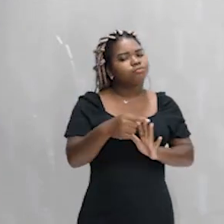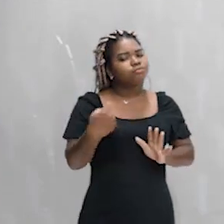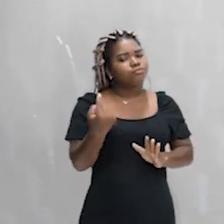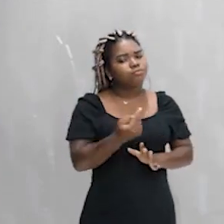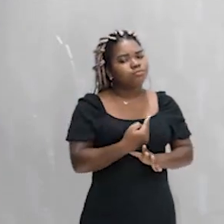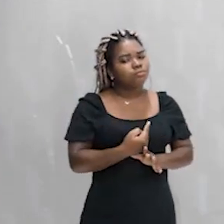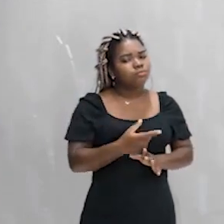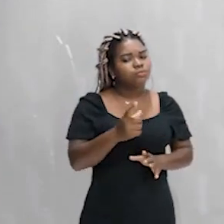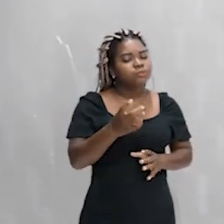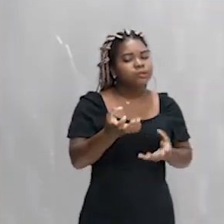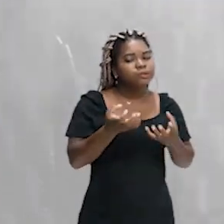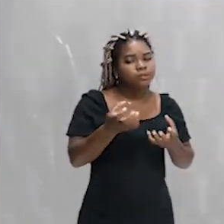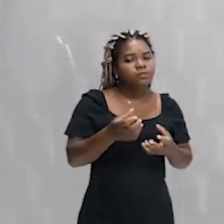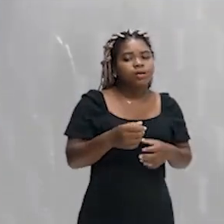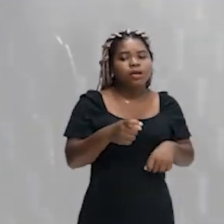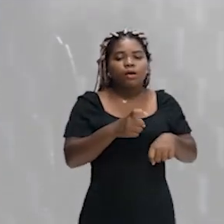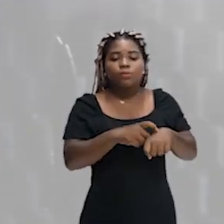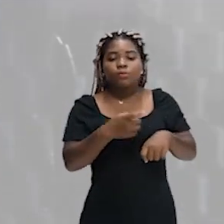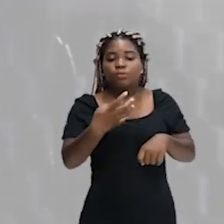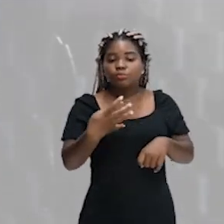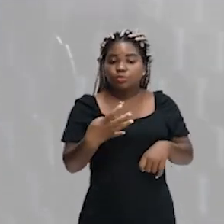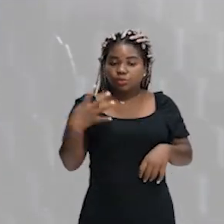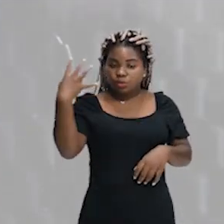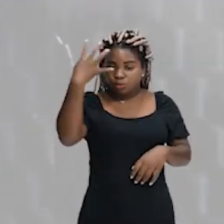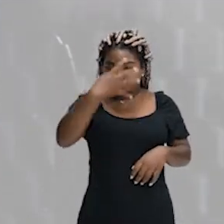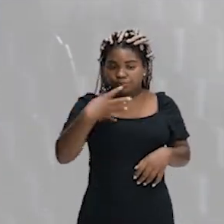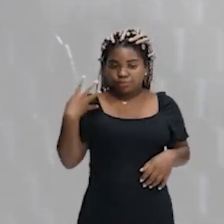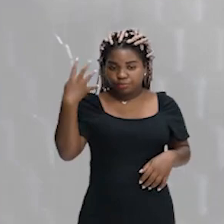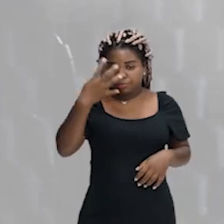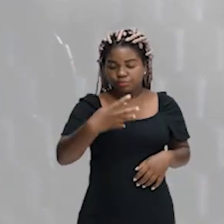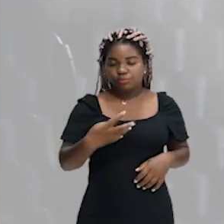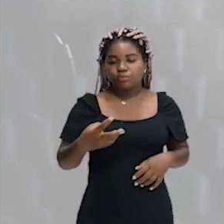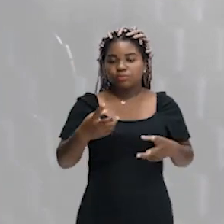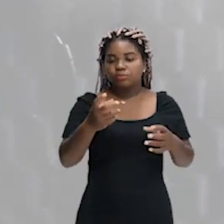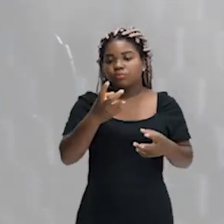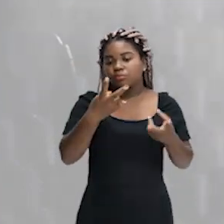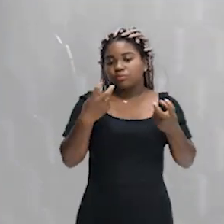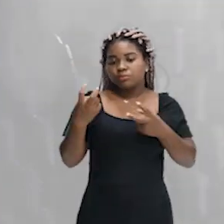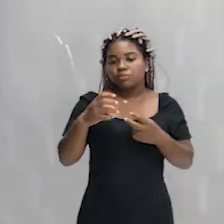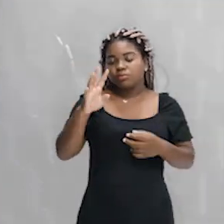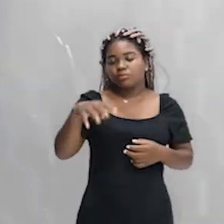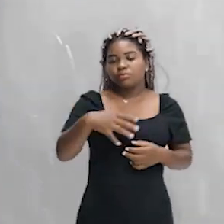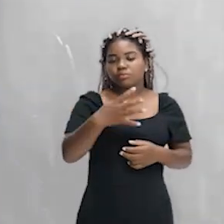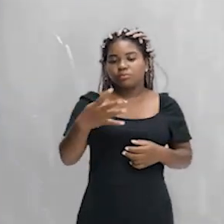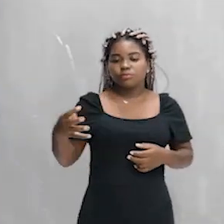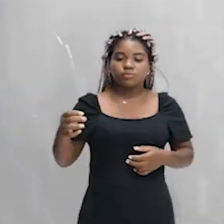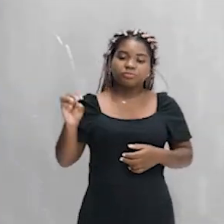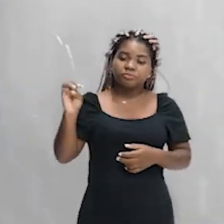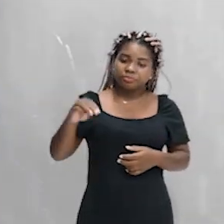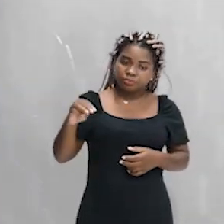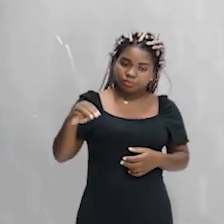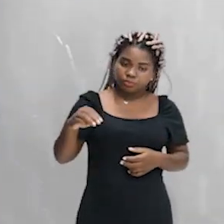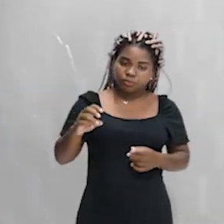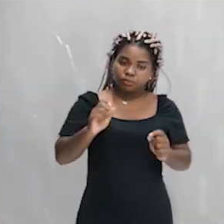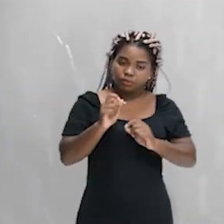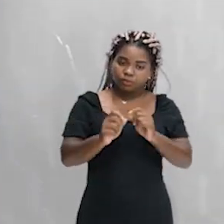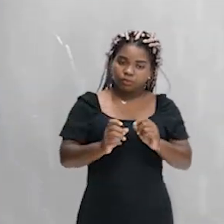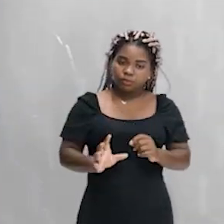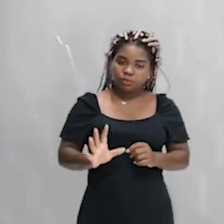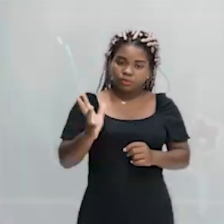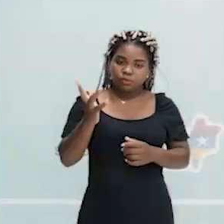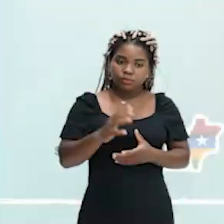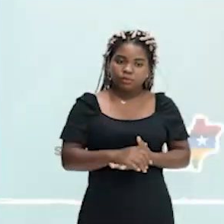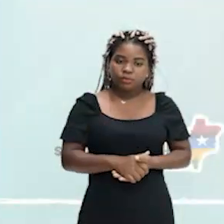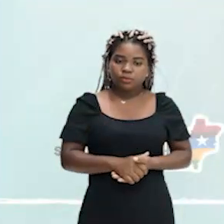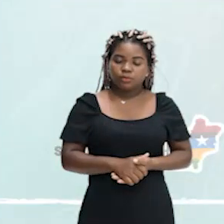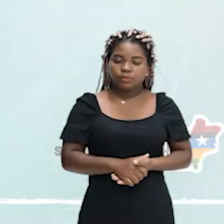no tempo de 4 horas, e perceba que a tabela aqui está em minutos. O que eu vou fazer com isso? Olha só, já